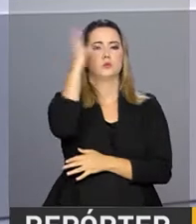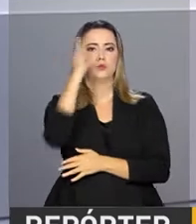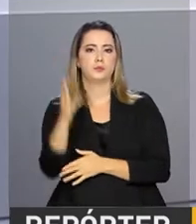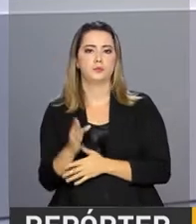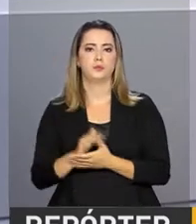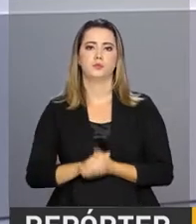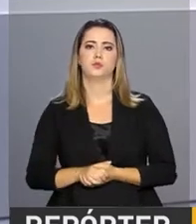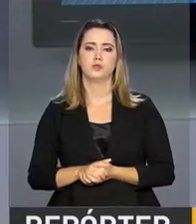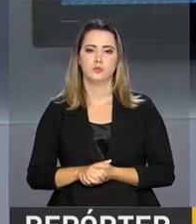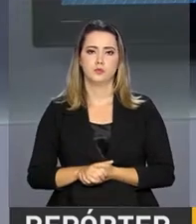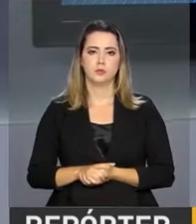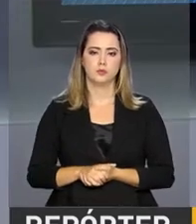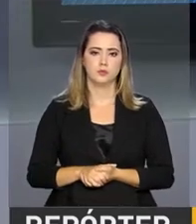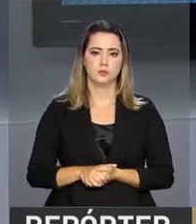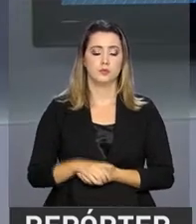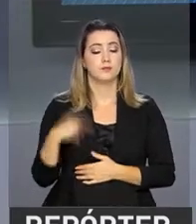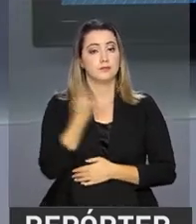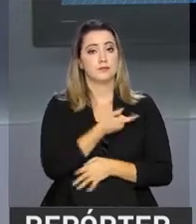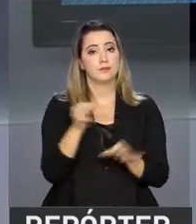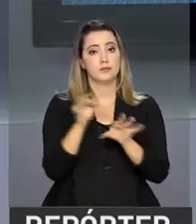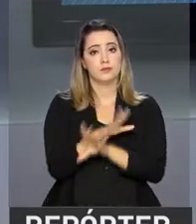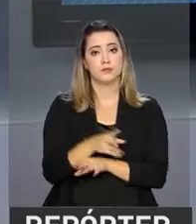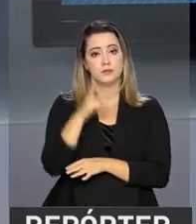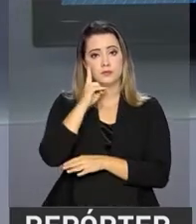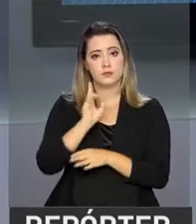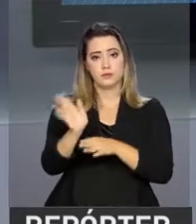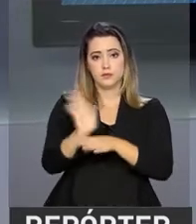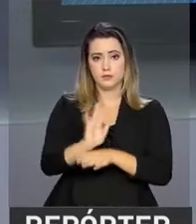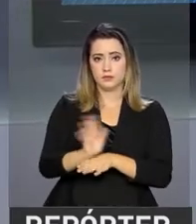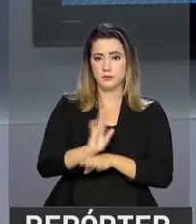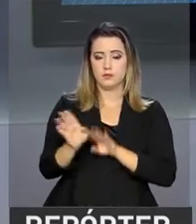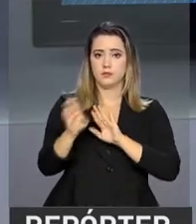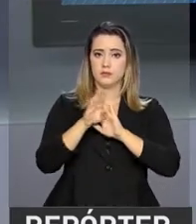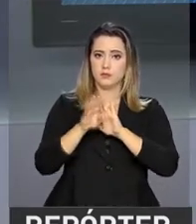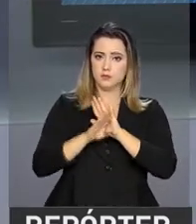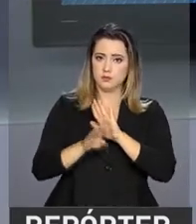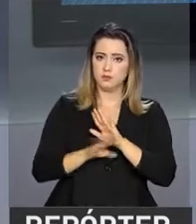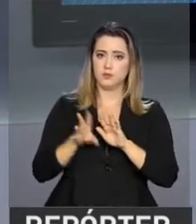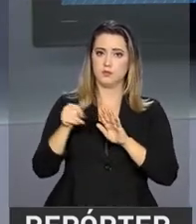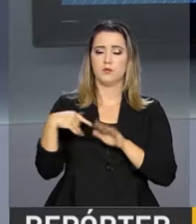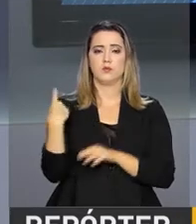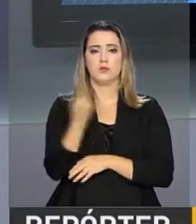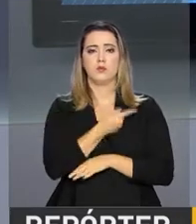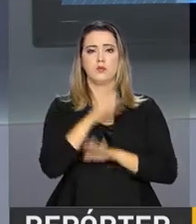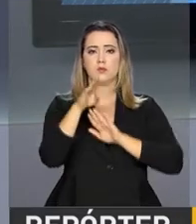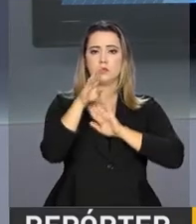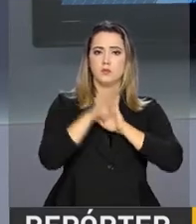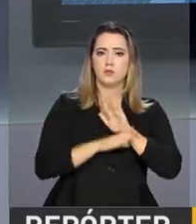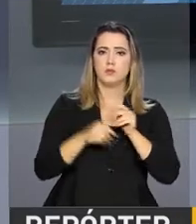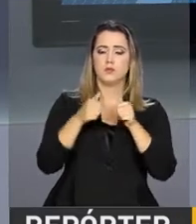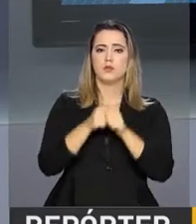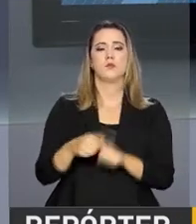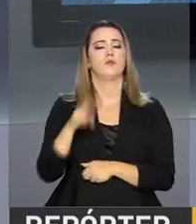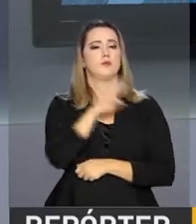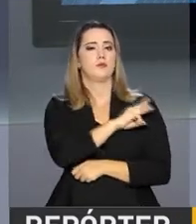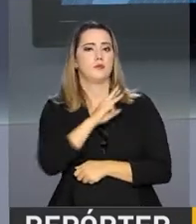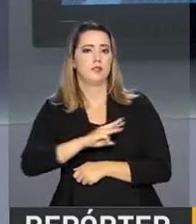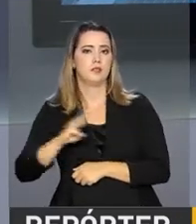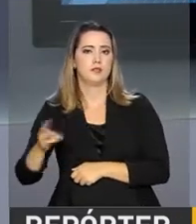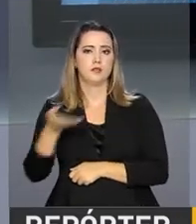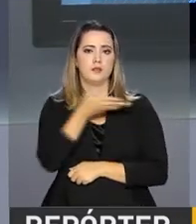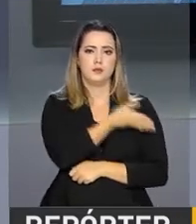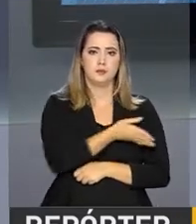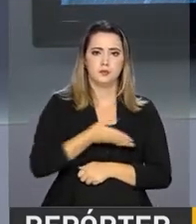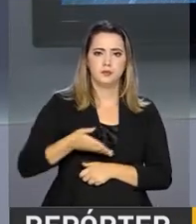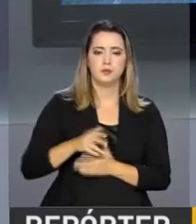brasileiros nós ficamos por aqui você pode rever as reportagens no youtube e toda a nossa programação também está na página